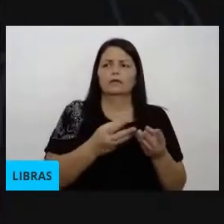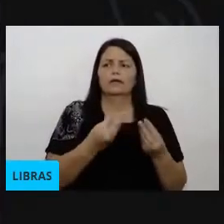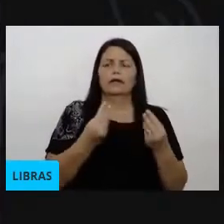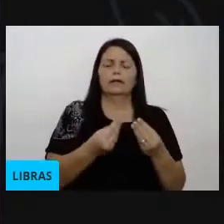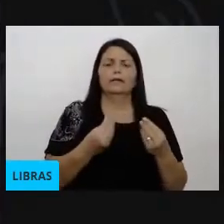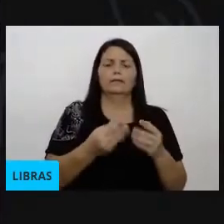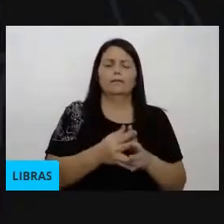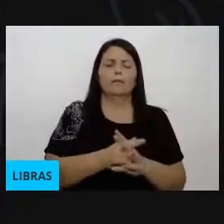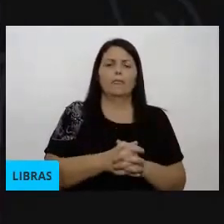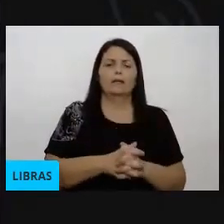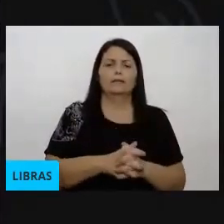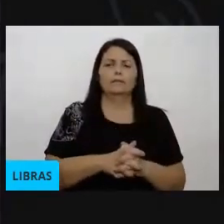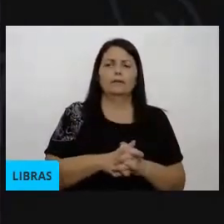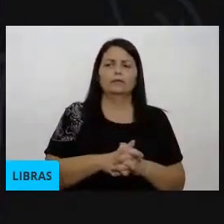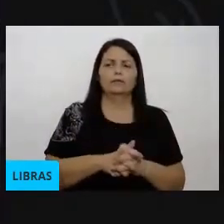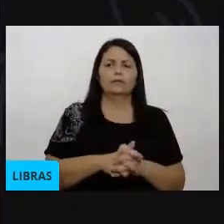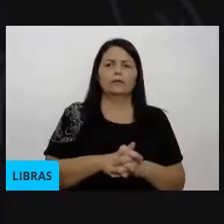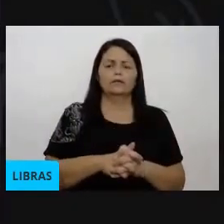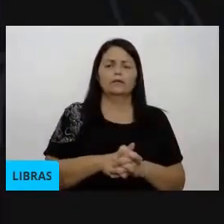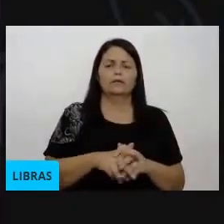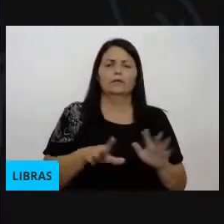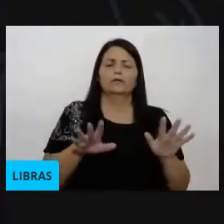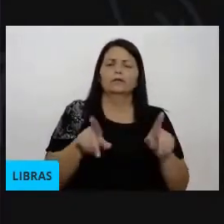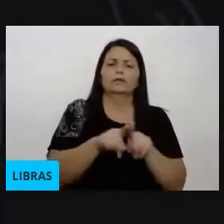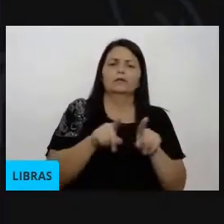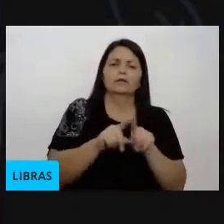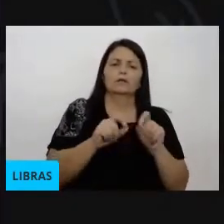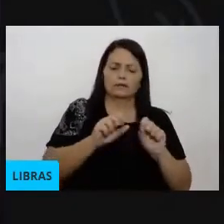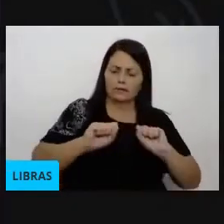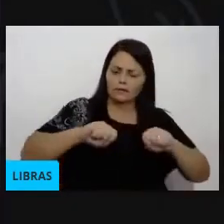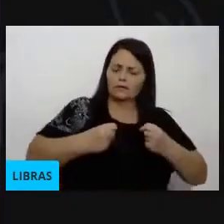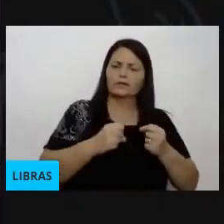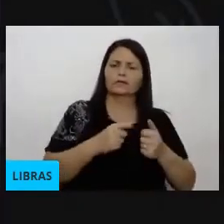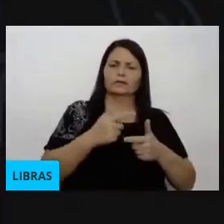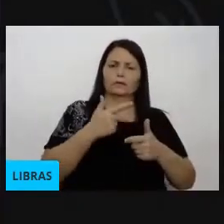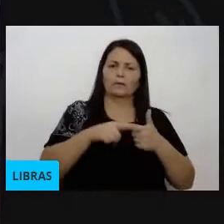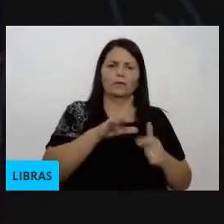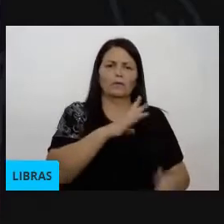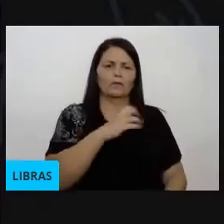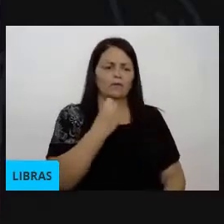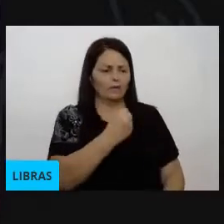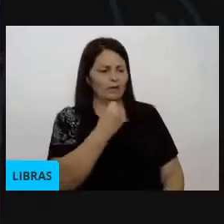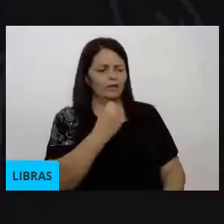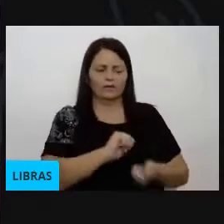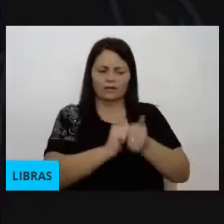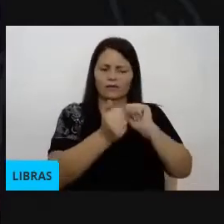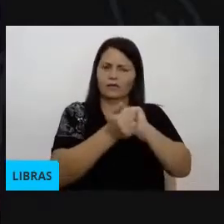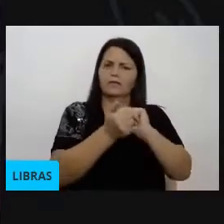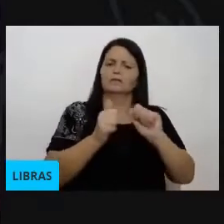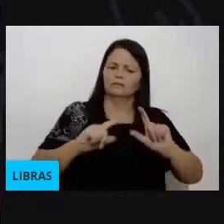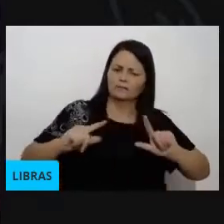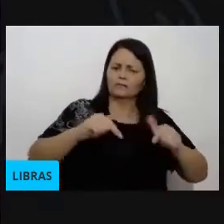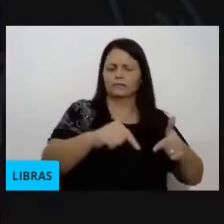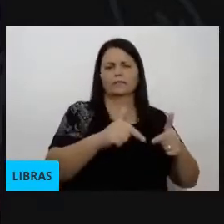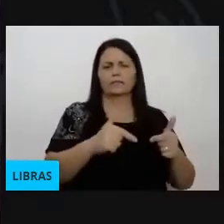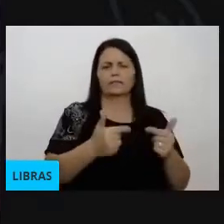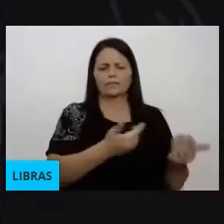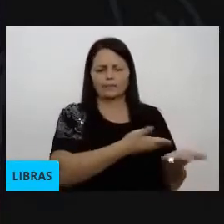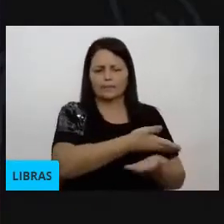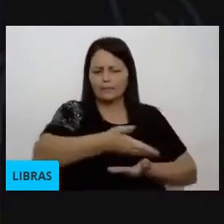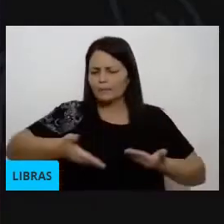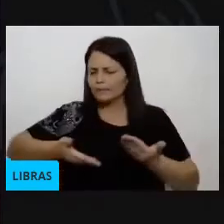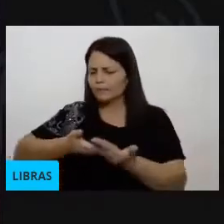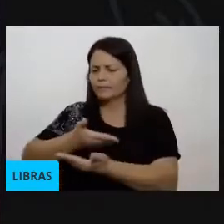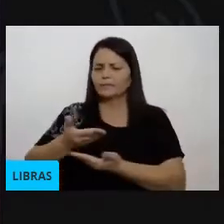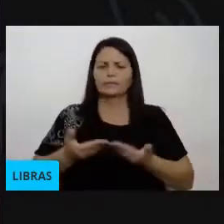também, mas elas foram as guerreiras, elas adaptaram, elas batalharam, elas conversaram entre elas,